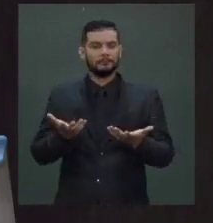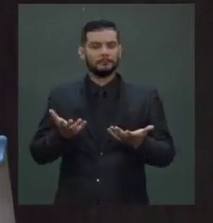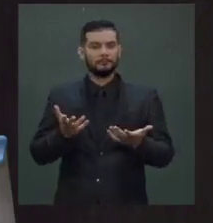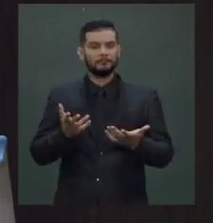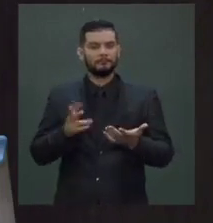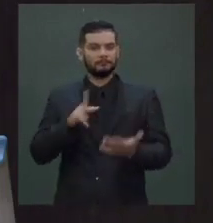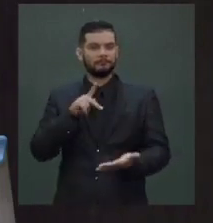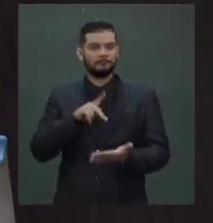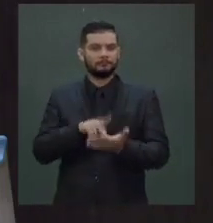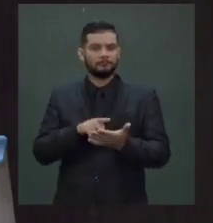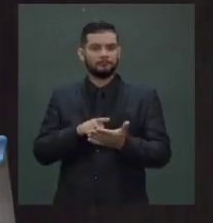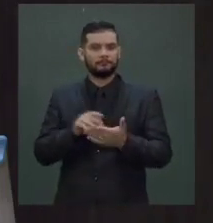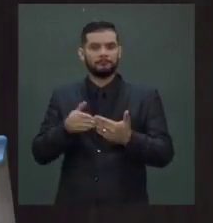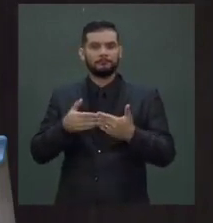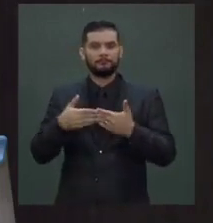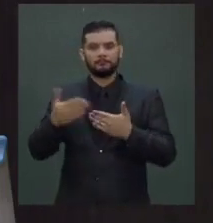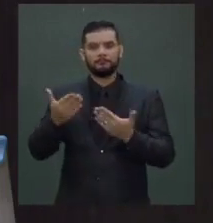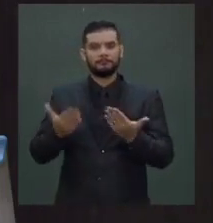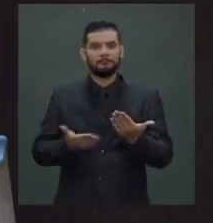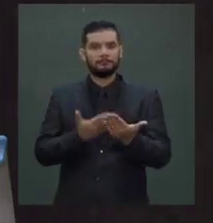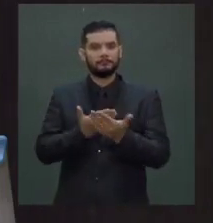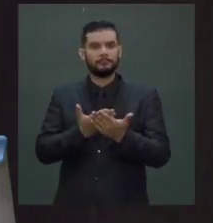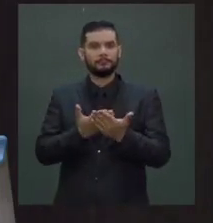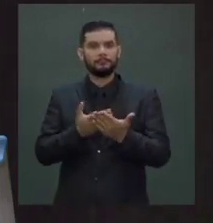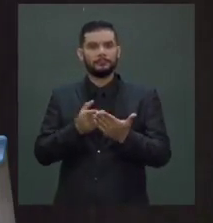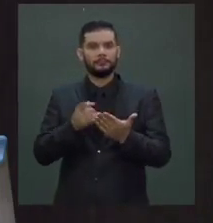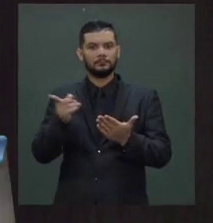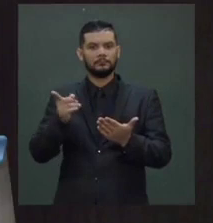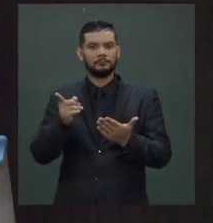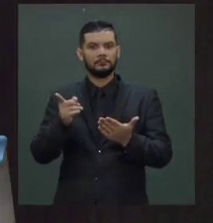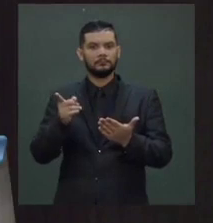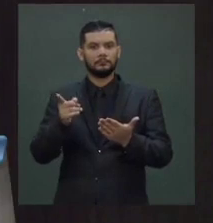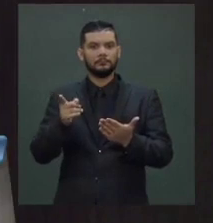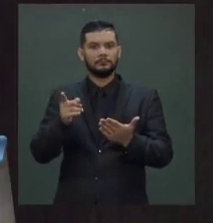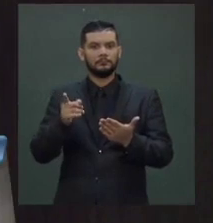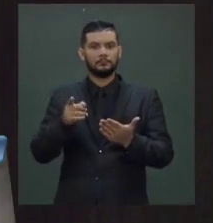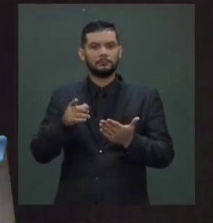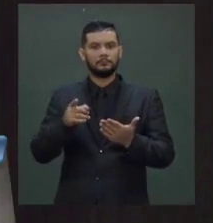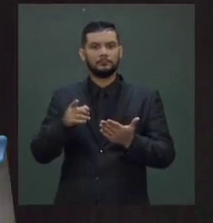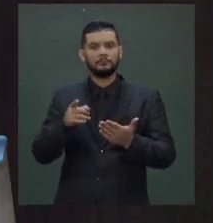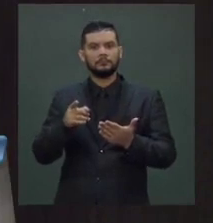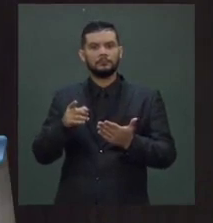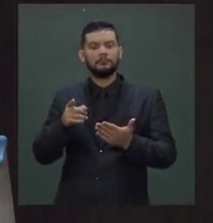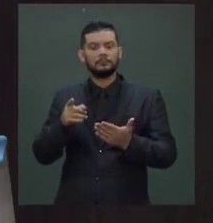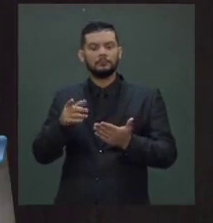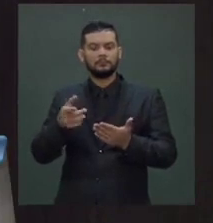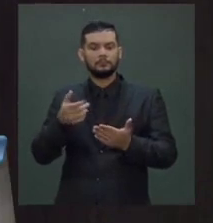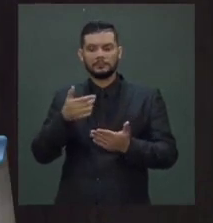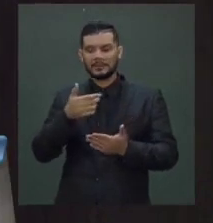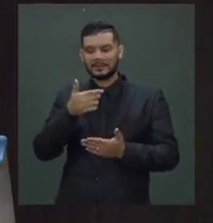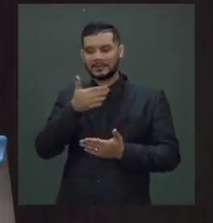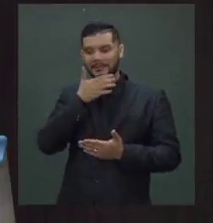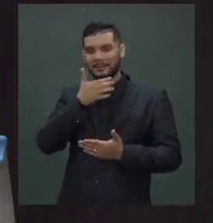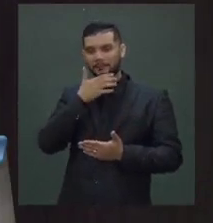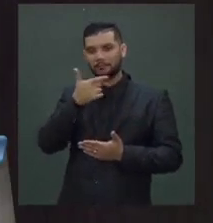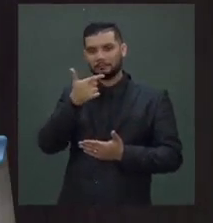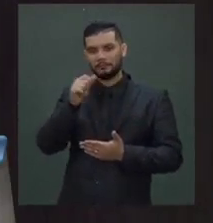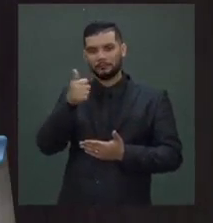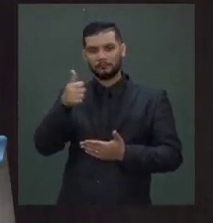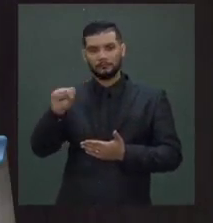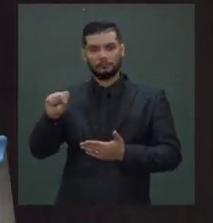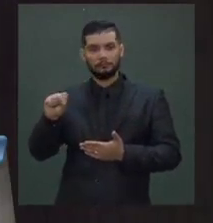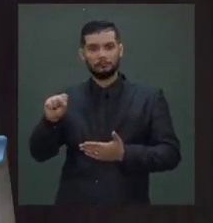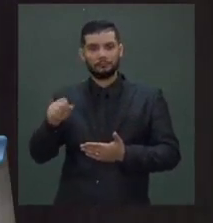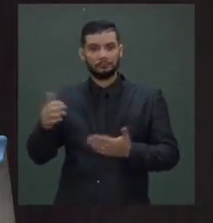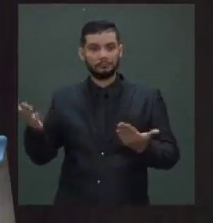que está com licença prévia exarada em dezembro de 2018 e que agora pleiteia